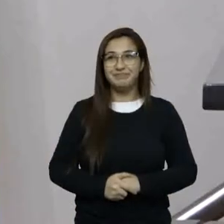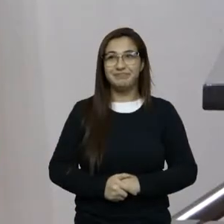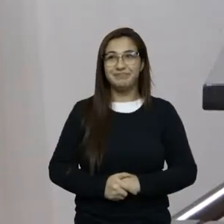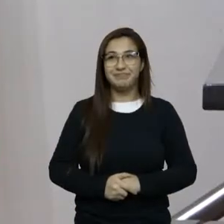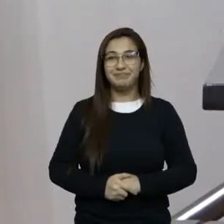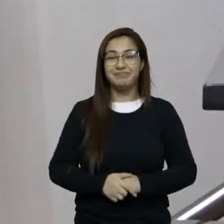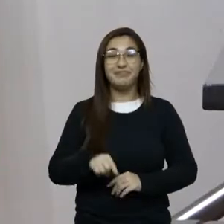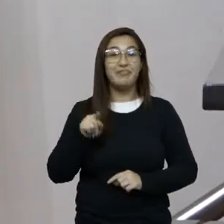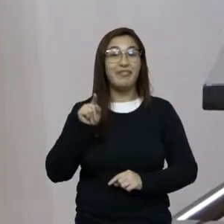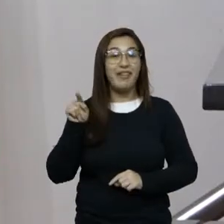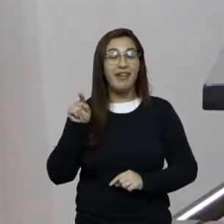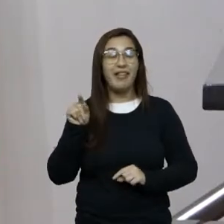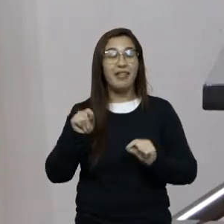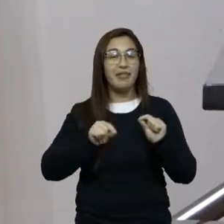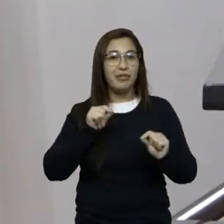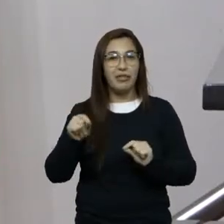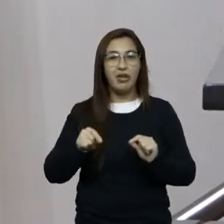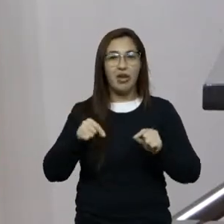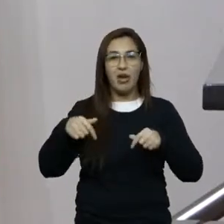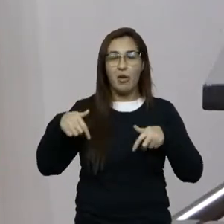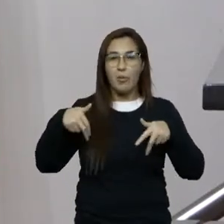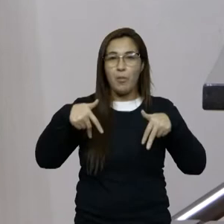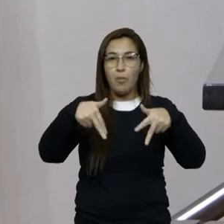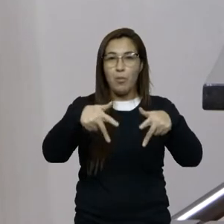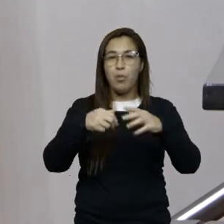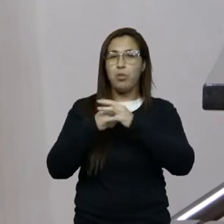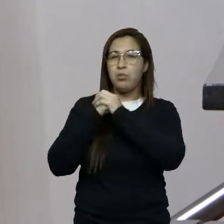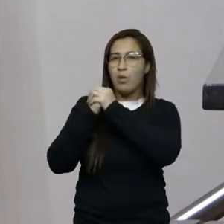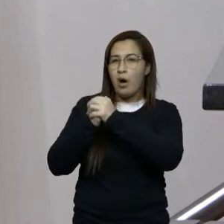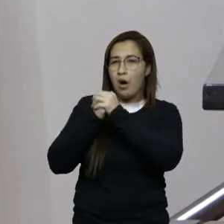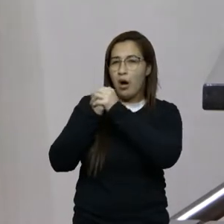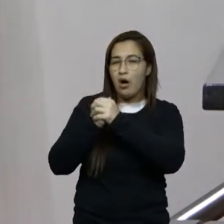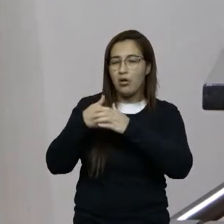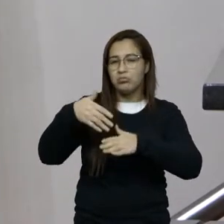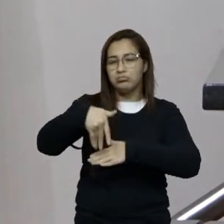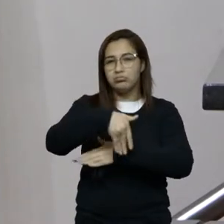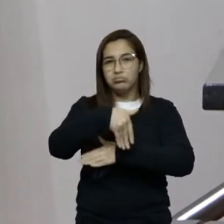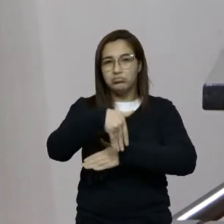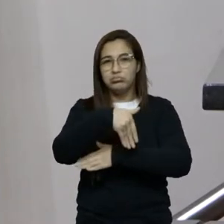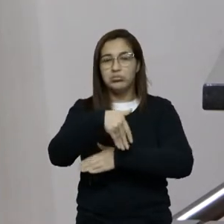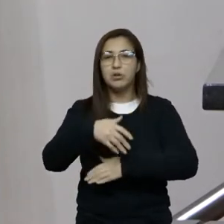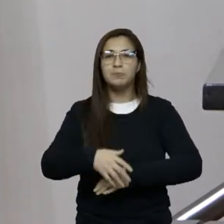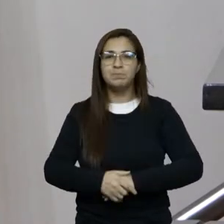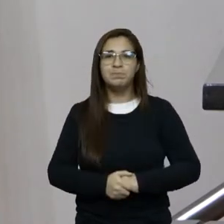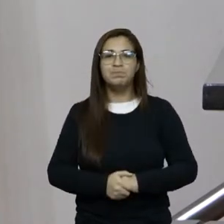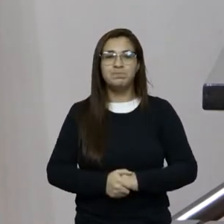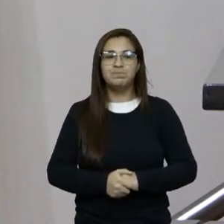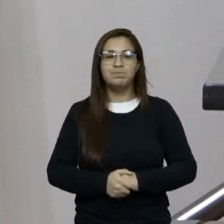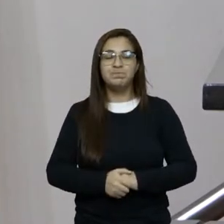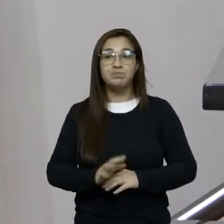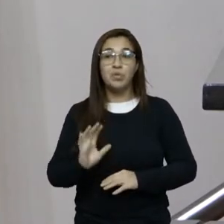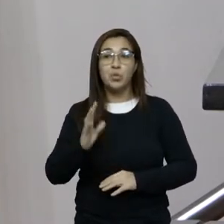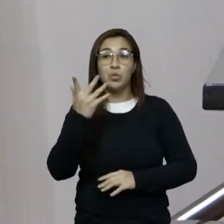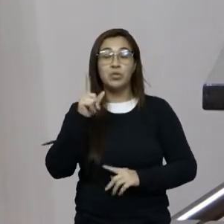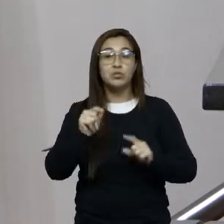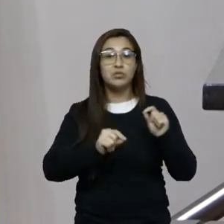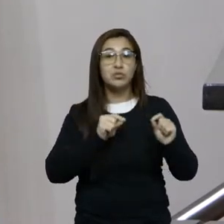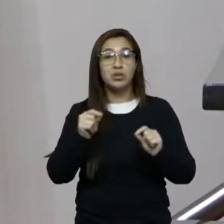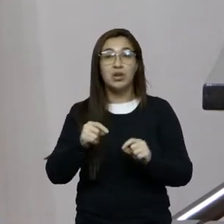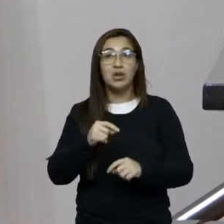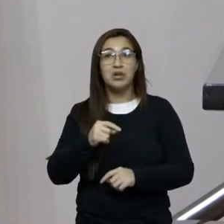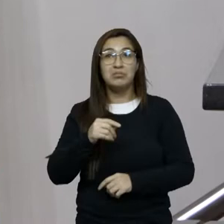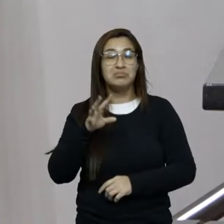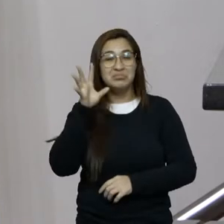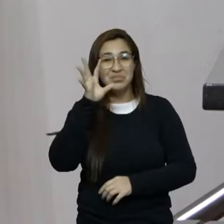desfilando e Rezando pelas Avenidas da cidade de Araranguá é um fenômeno que a gente não conhece